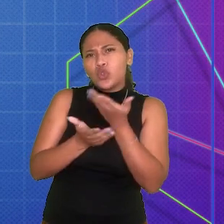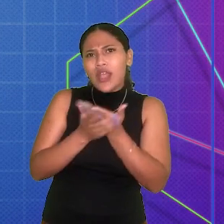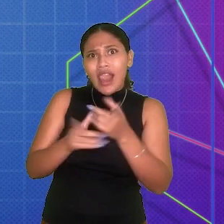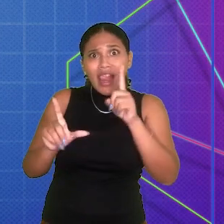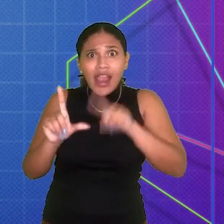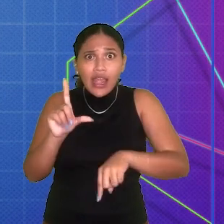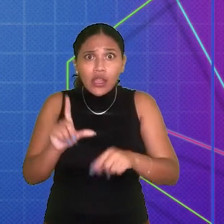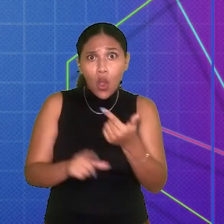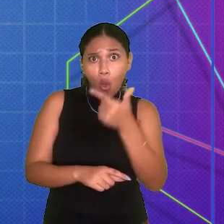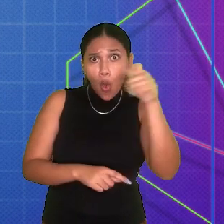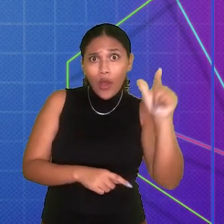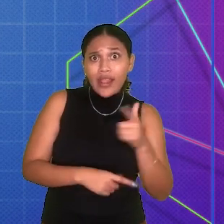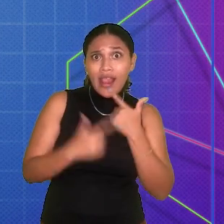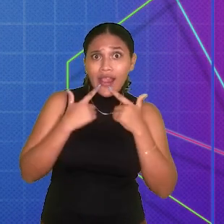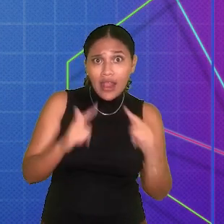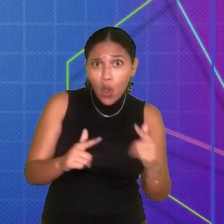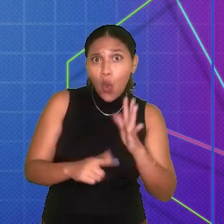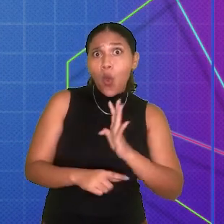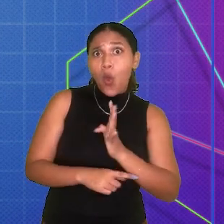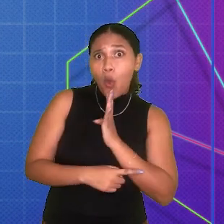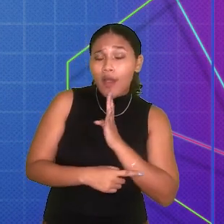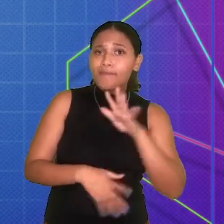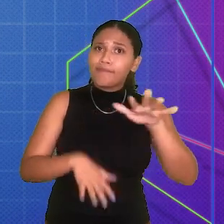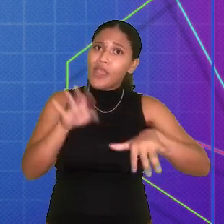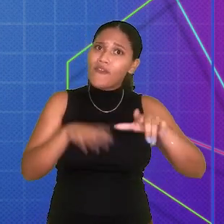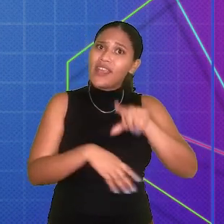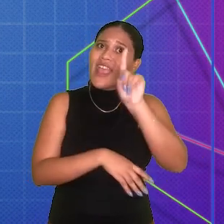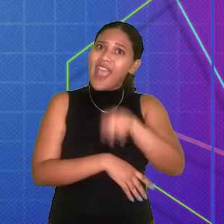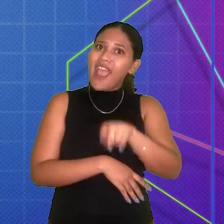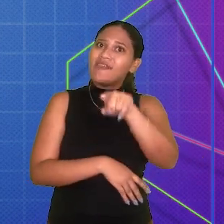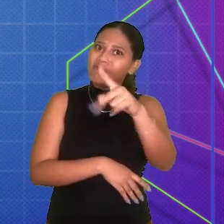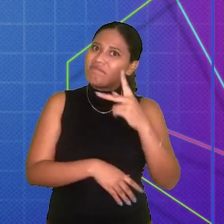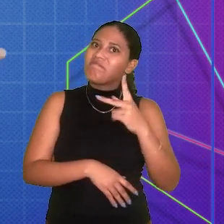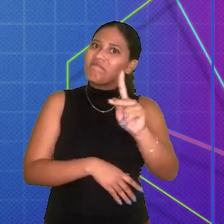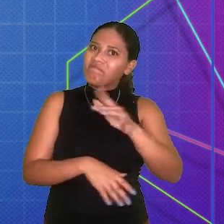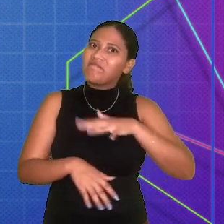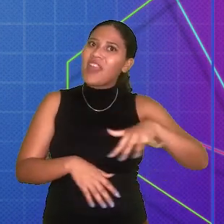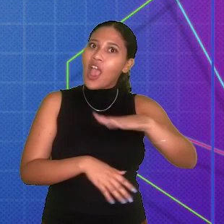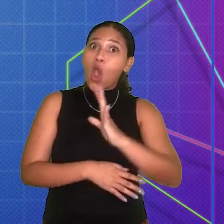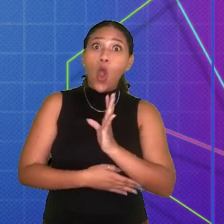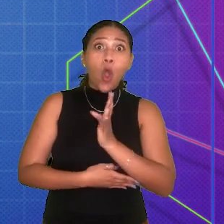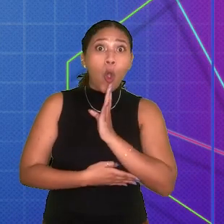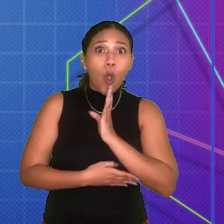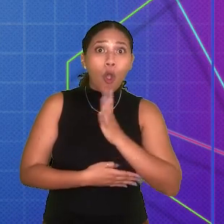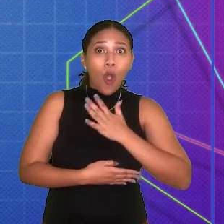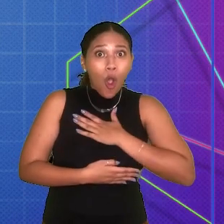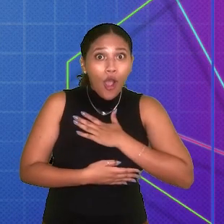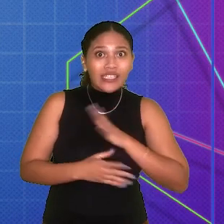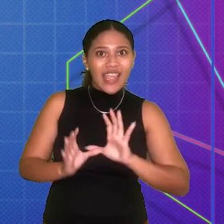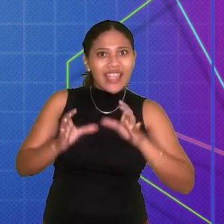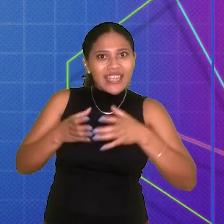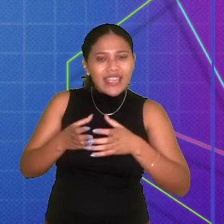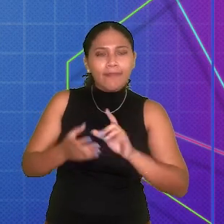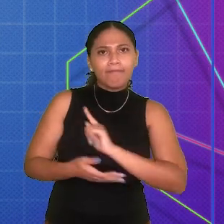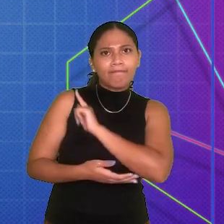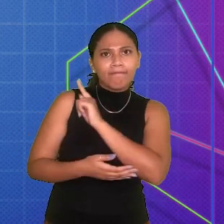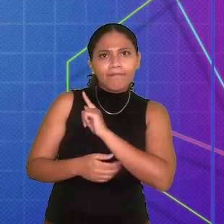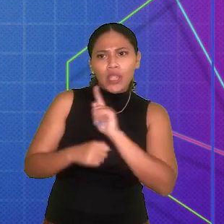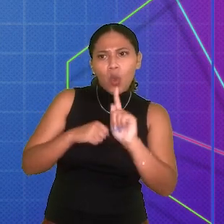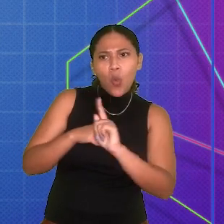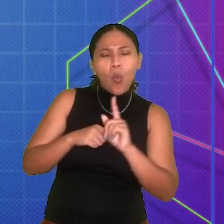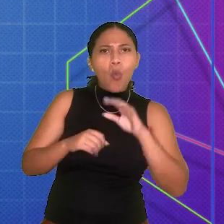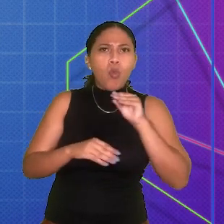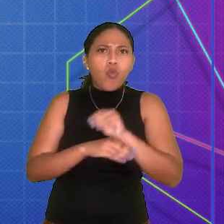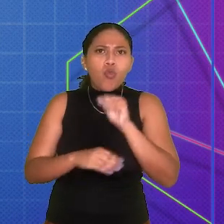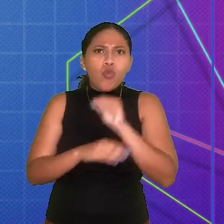ou domina outras línguas? Talvez esse seja o caminho para você. Se você gosta de gerir equipes, administrar, basicamente